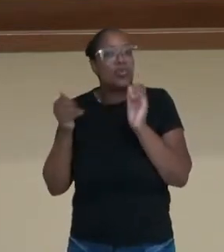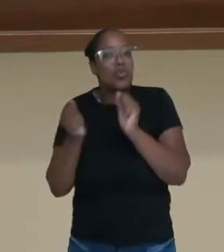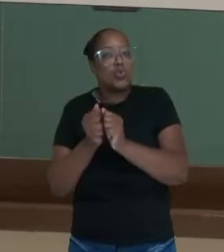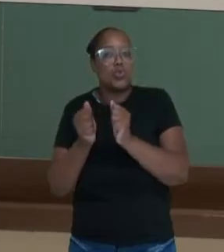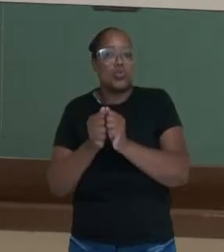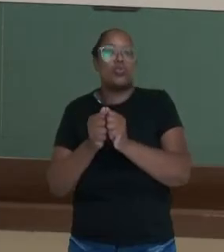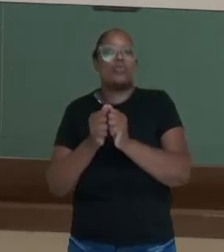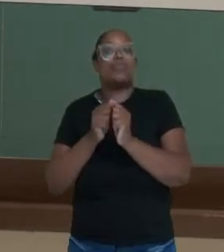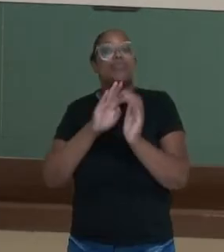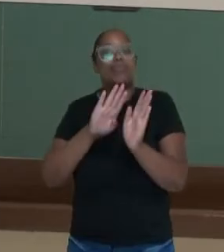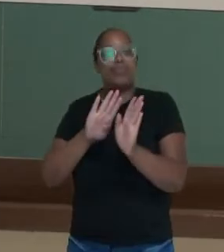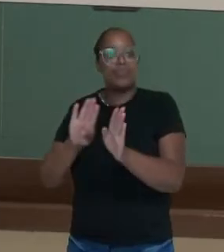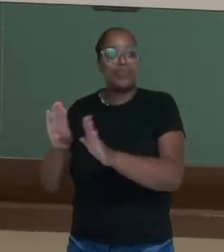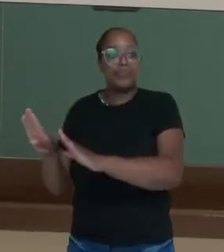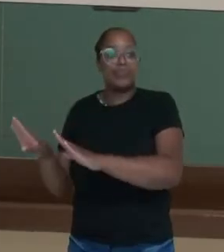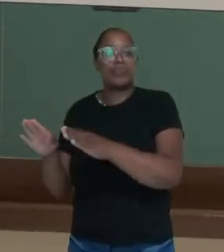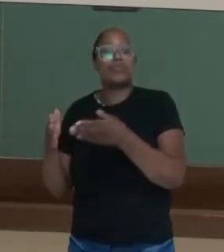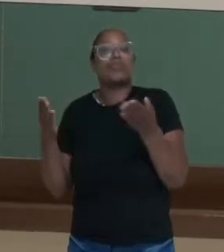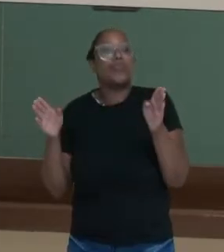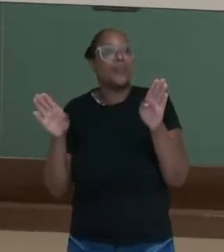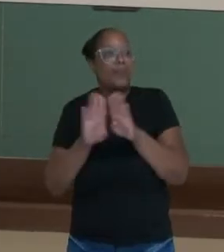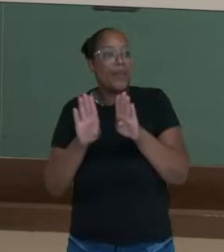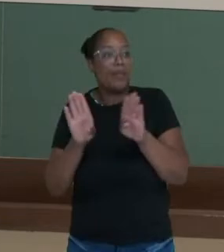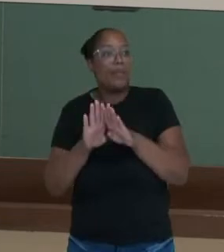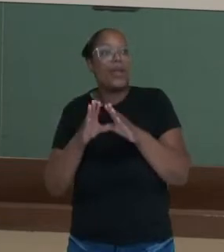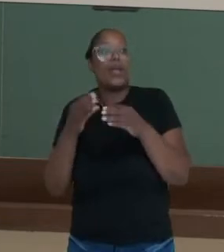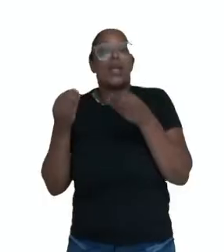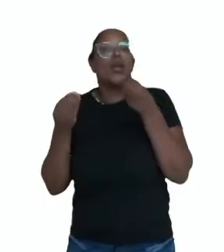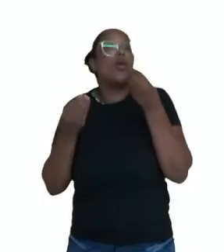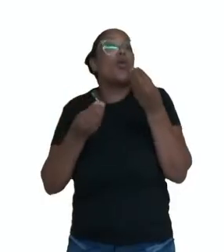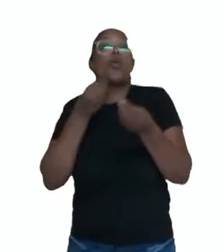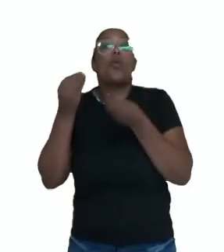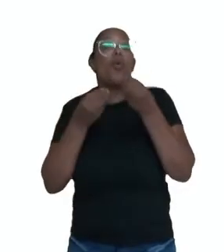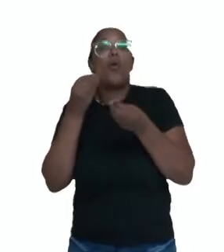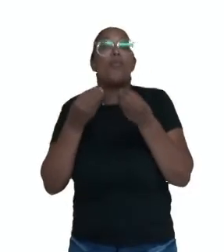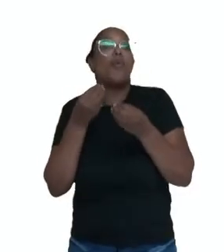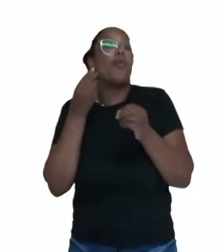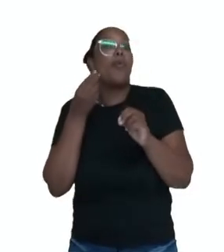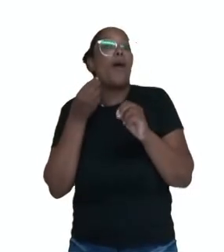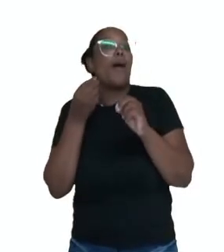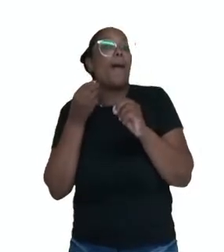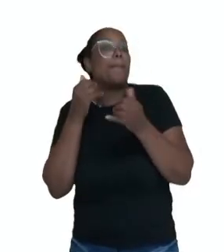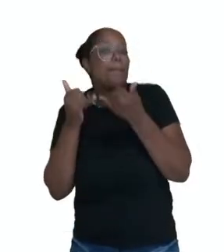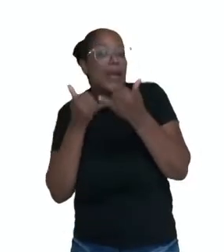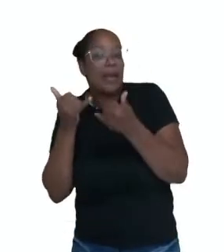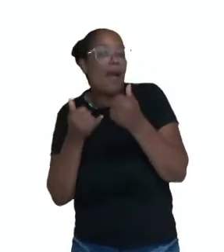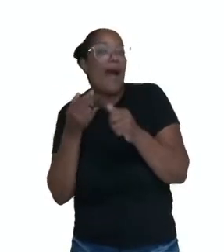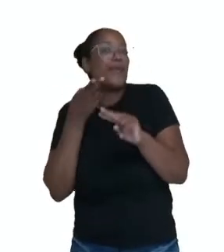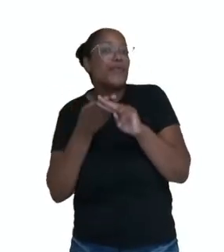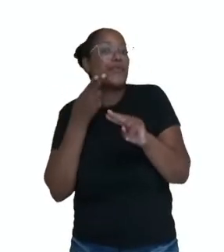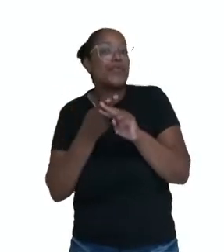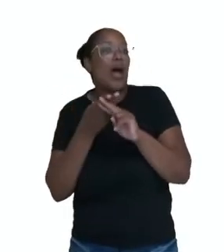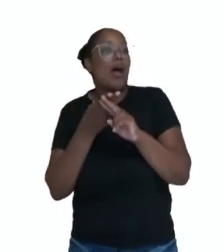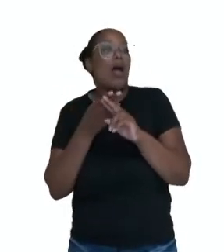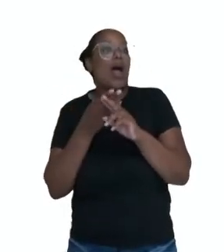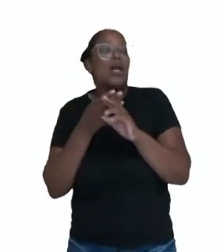tá? A forma atual e o modo de tocar são construções